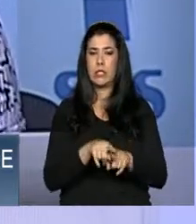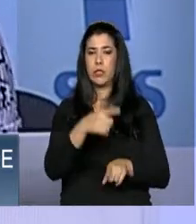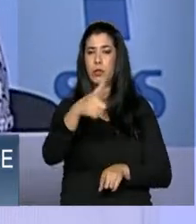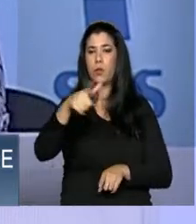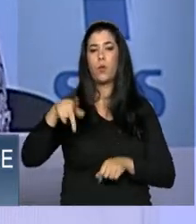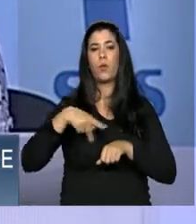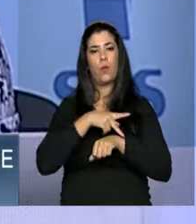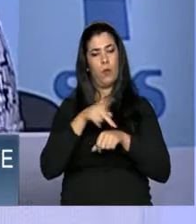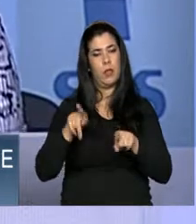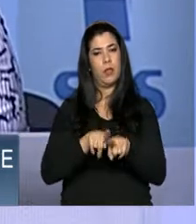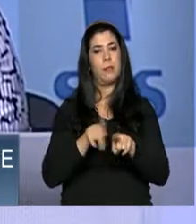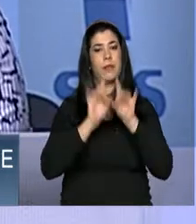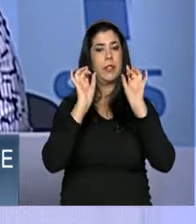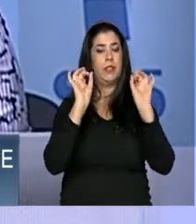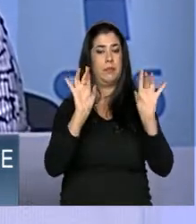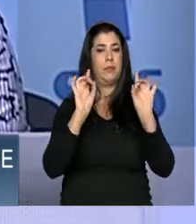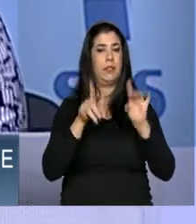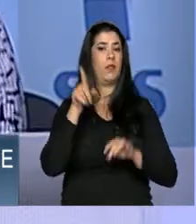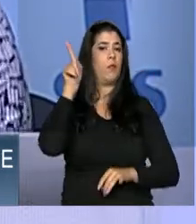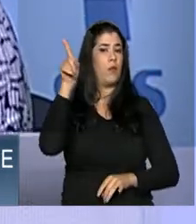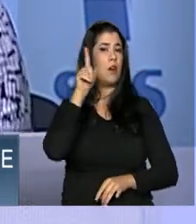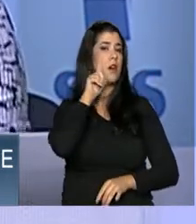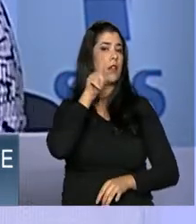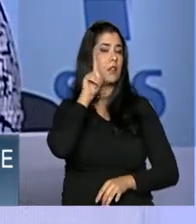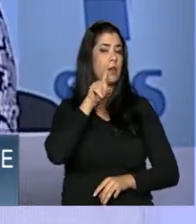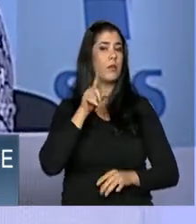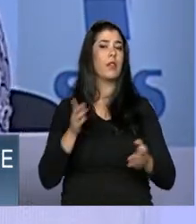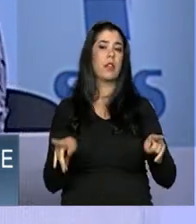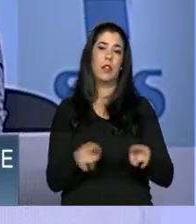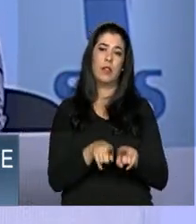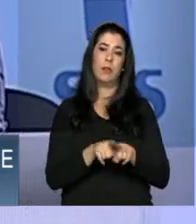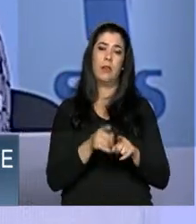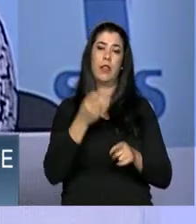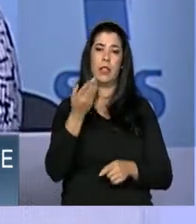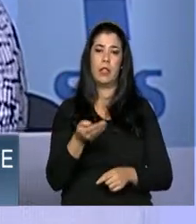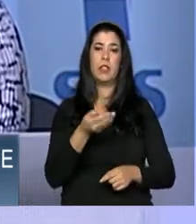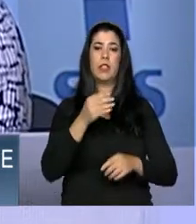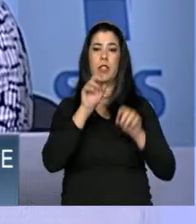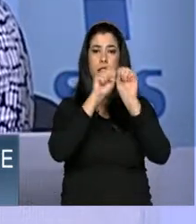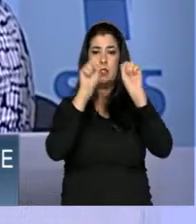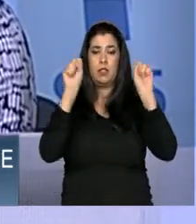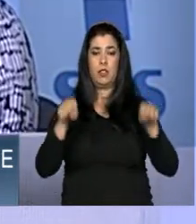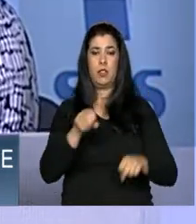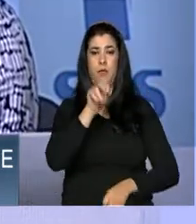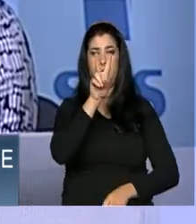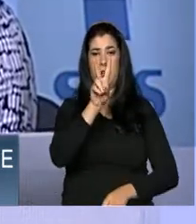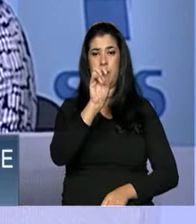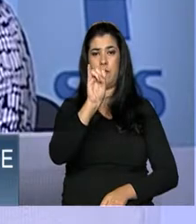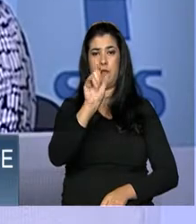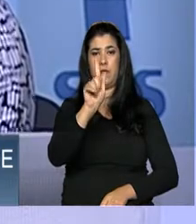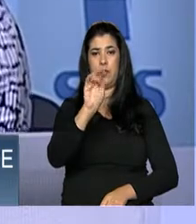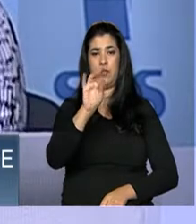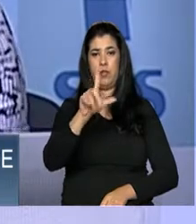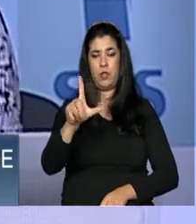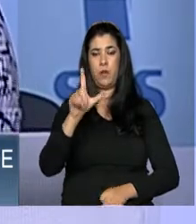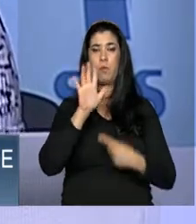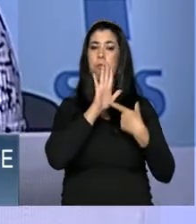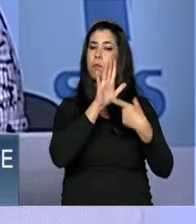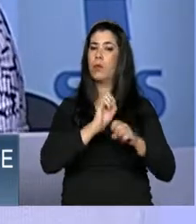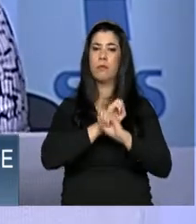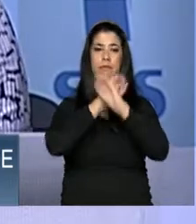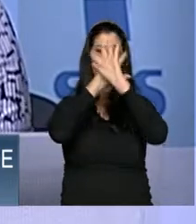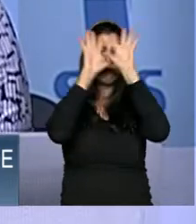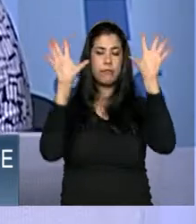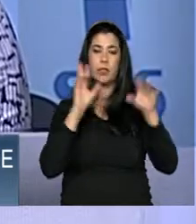outros países, especialmente nos Estados Unidos, e agora o Vigitel isso mostra isso com muita clareza, né?